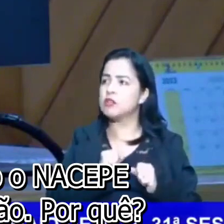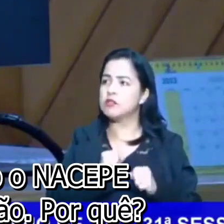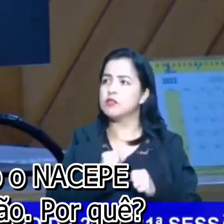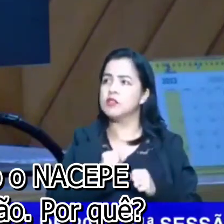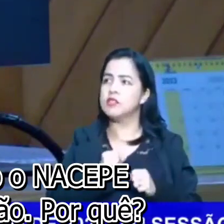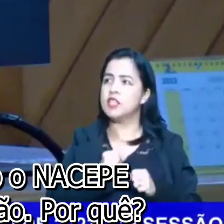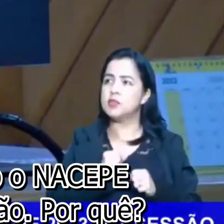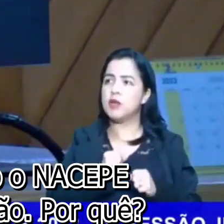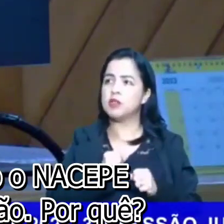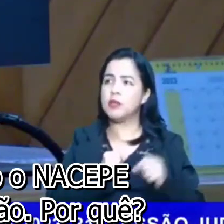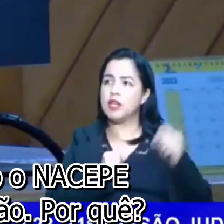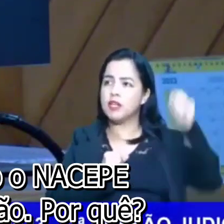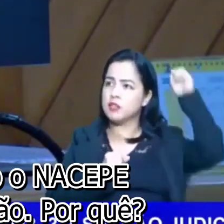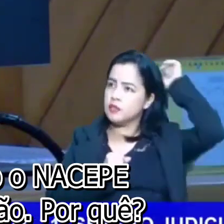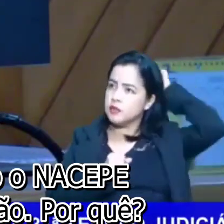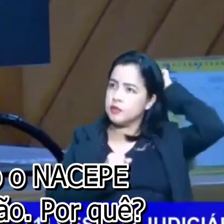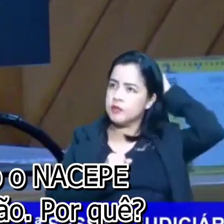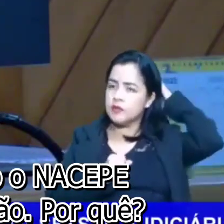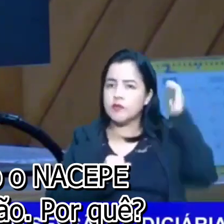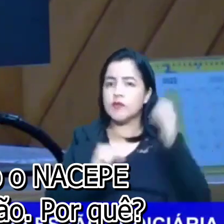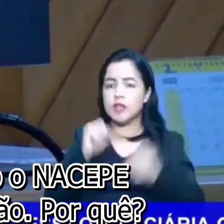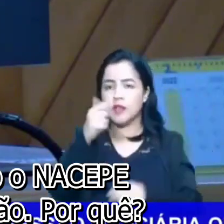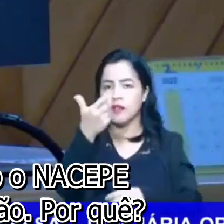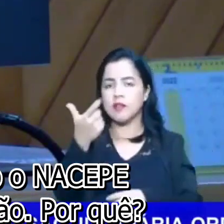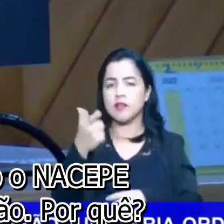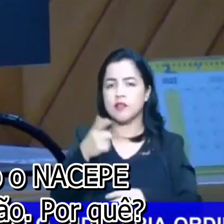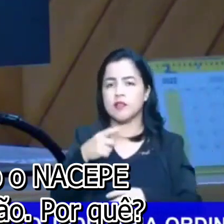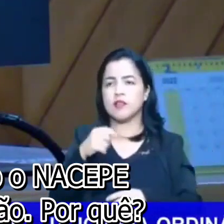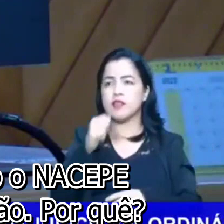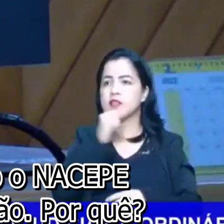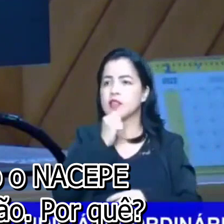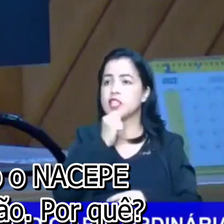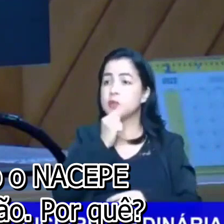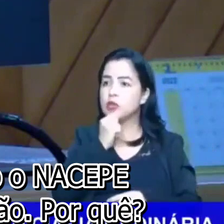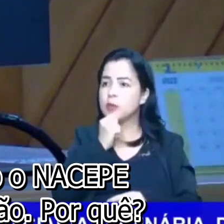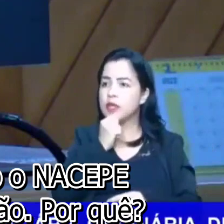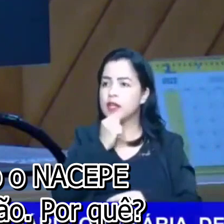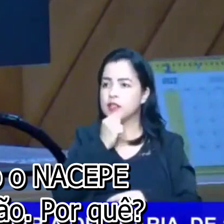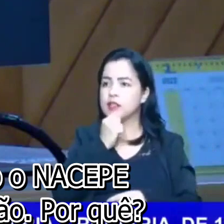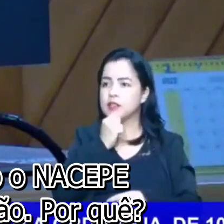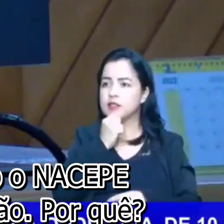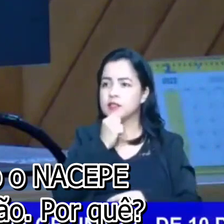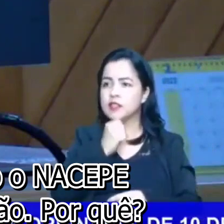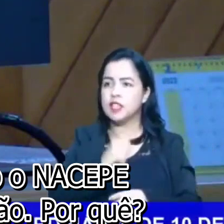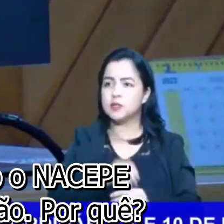clara, se não ficou até agora, porque tanto o